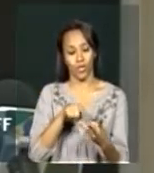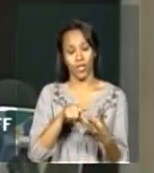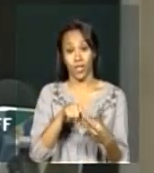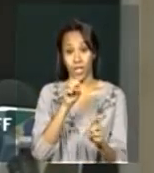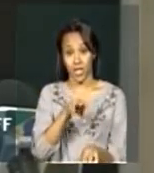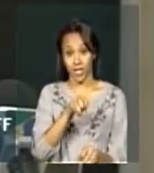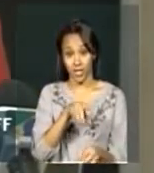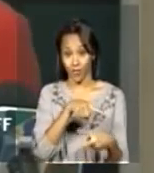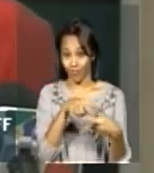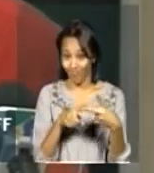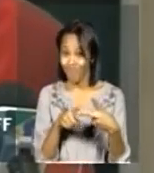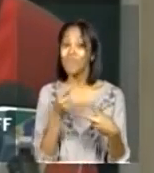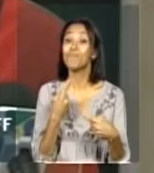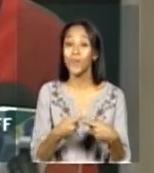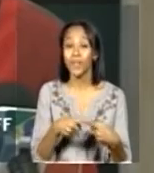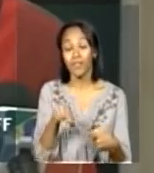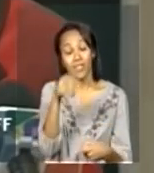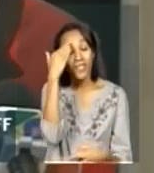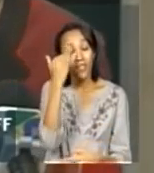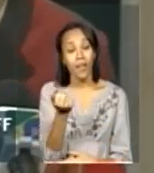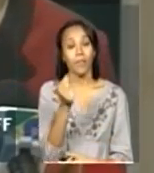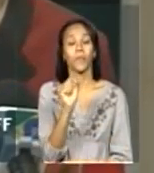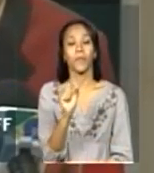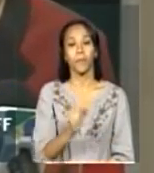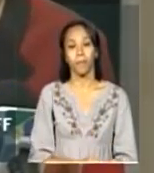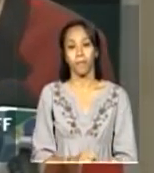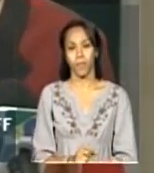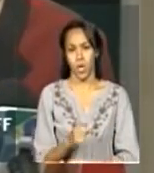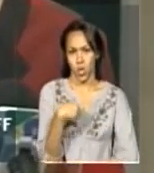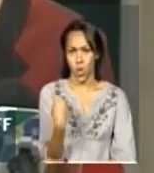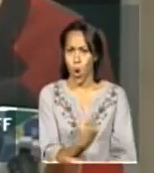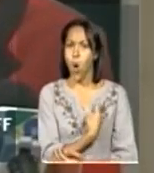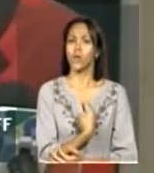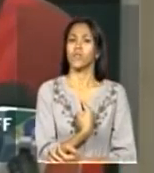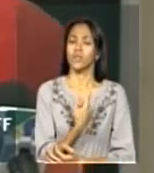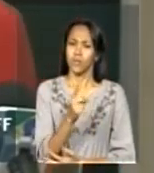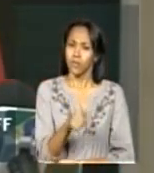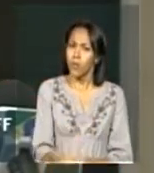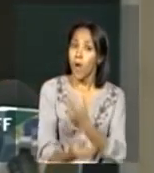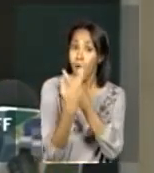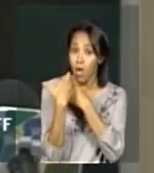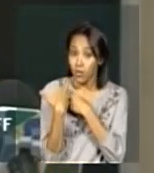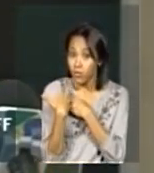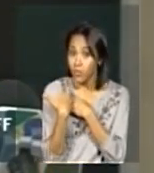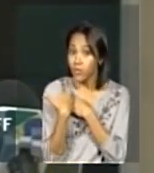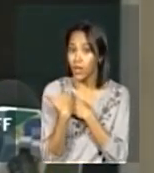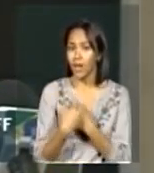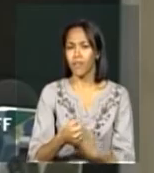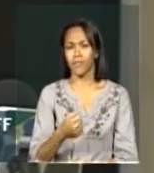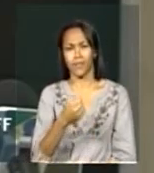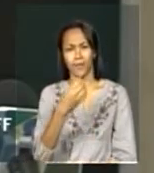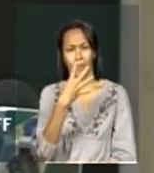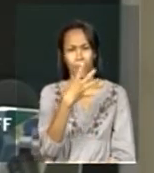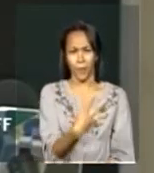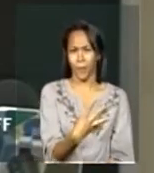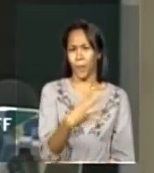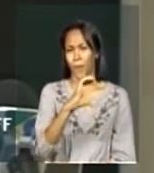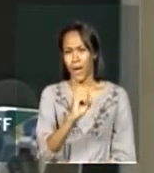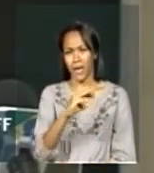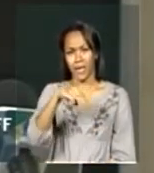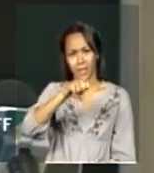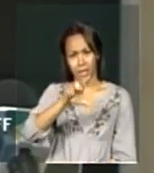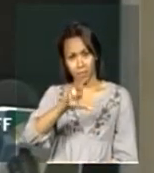quê? Porque vocês vejam como é engraçado, eh, nós somos responsáveis por ter levado 40 milhões das